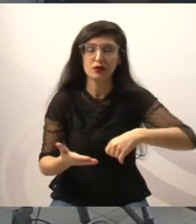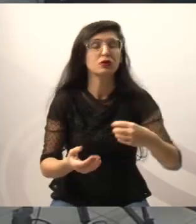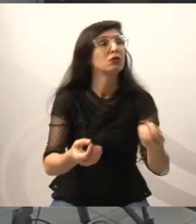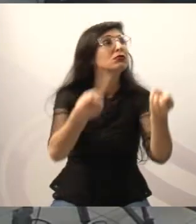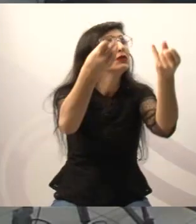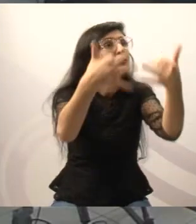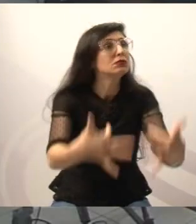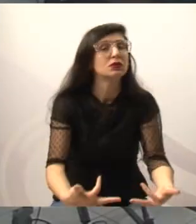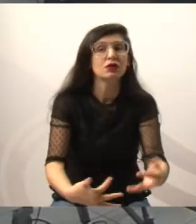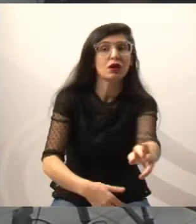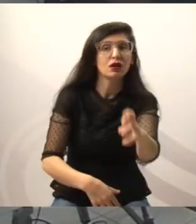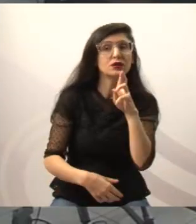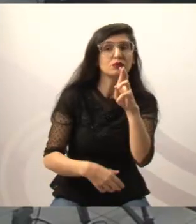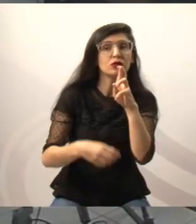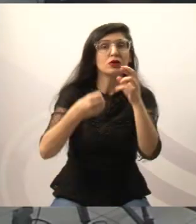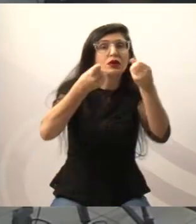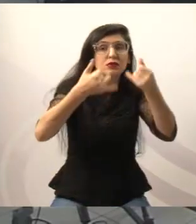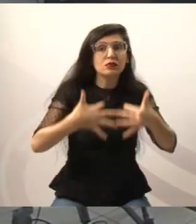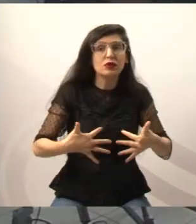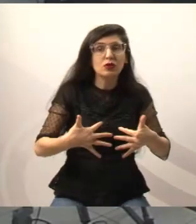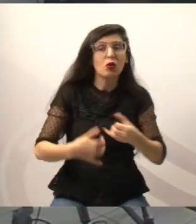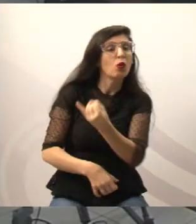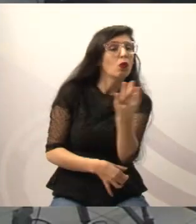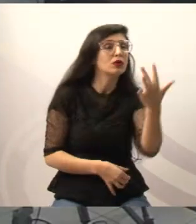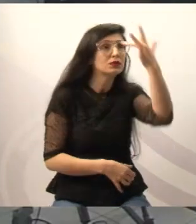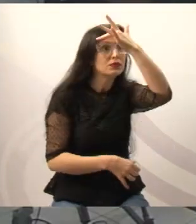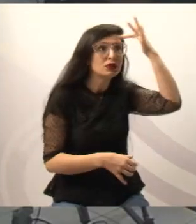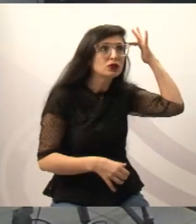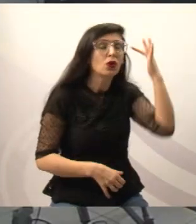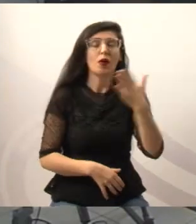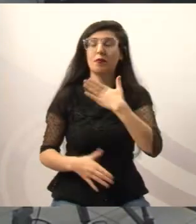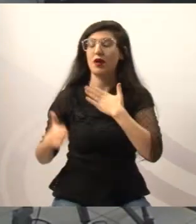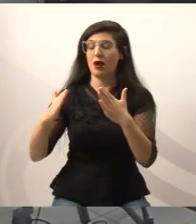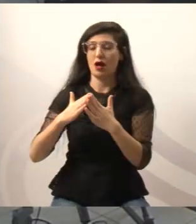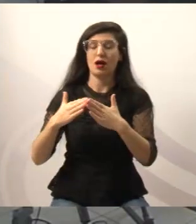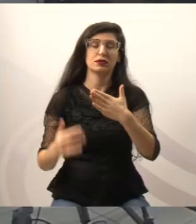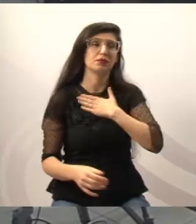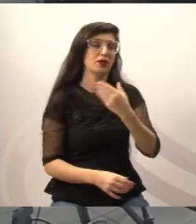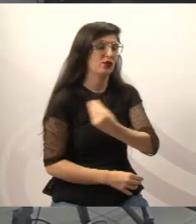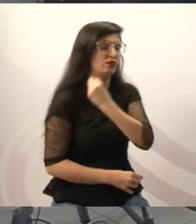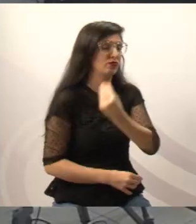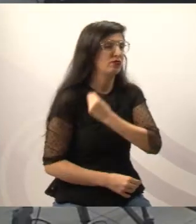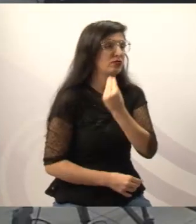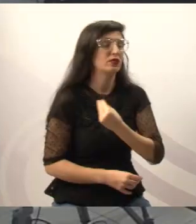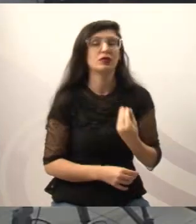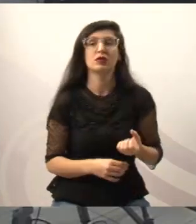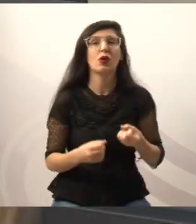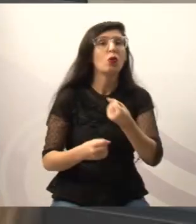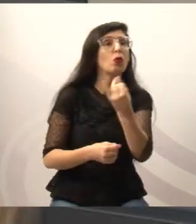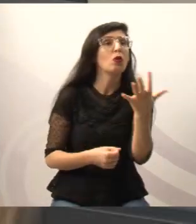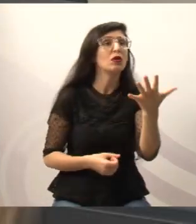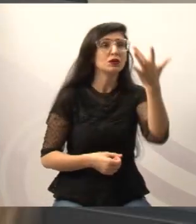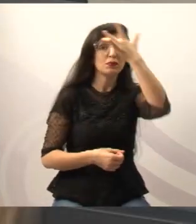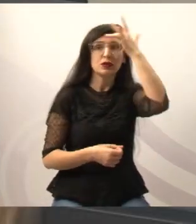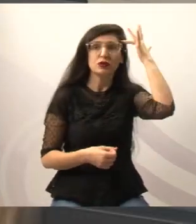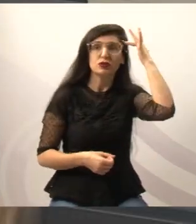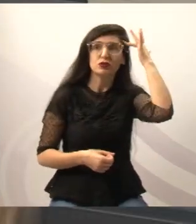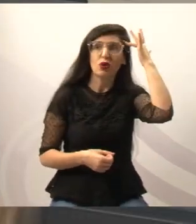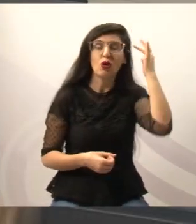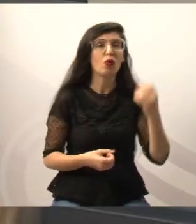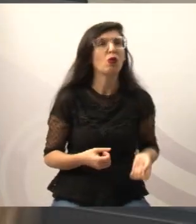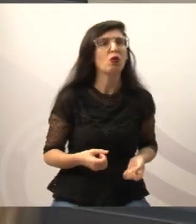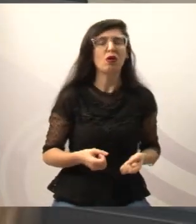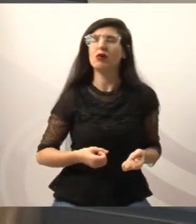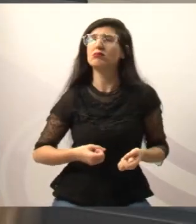está cadastrado Minha Casa Minha Vida, quantos está recebendo, porque tem muita gente na cidade